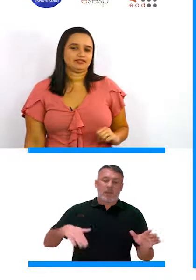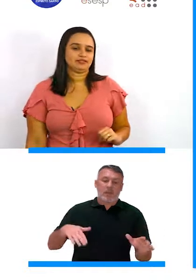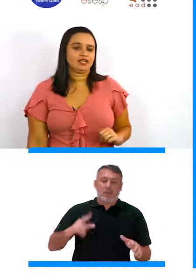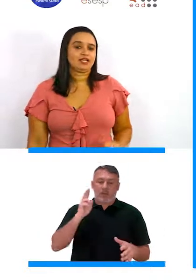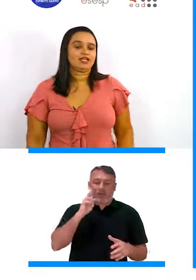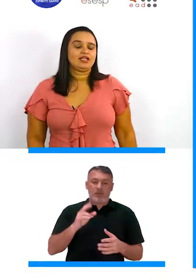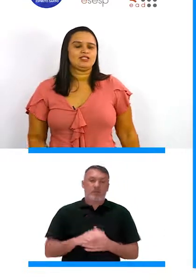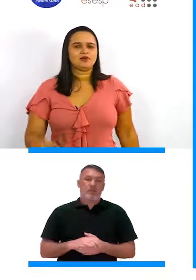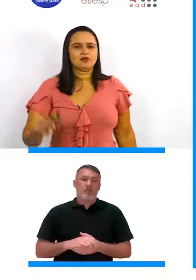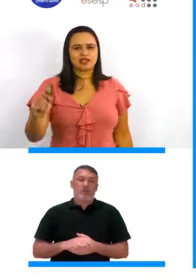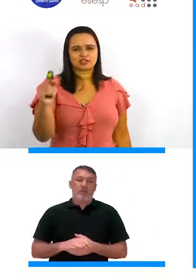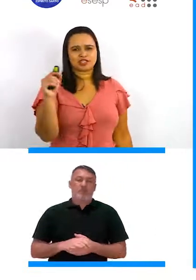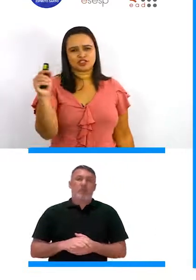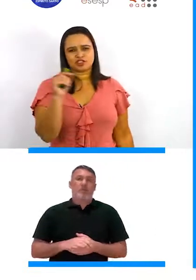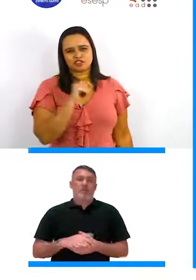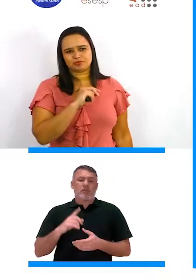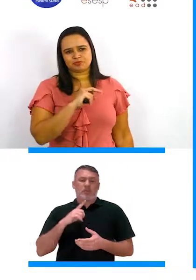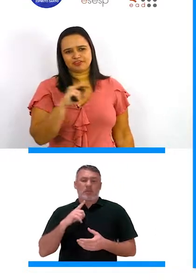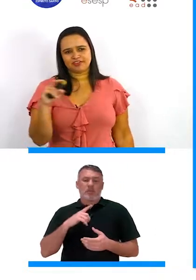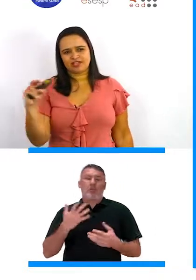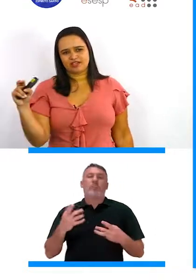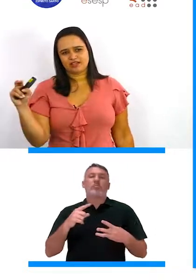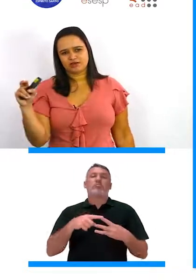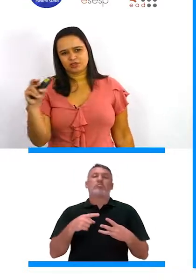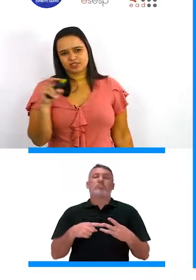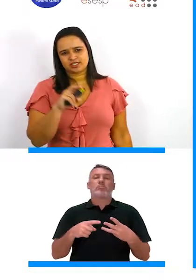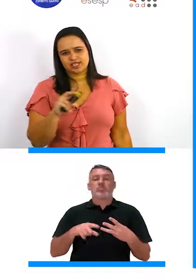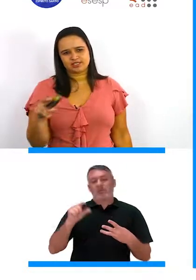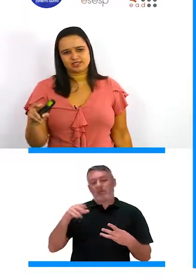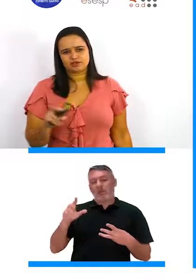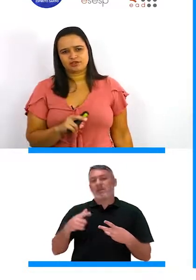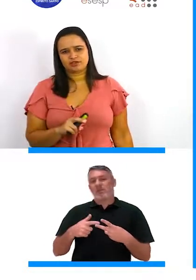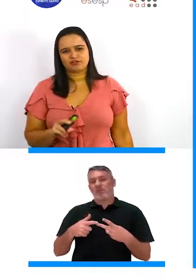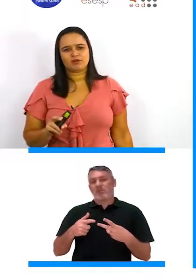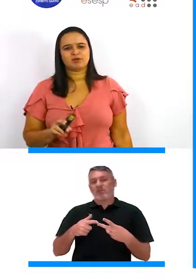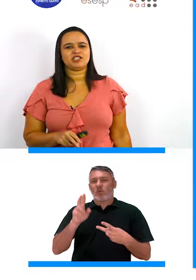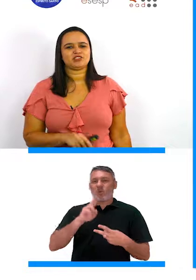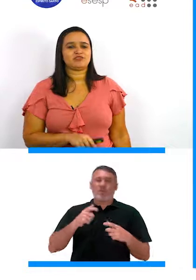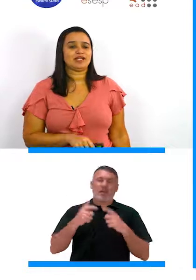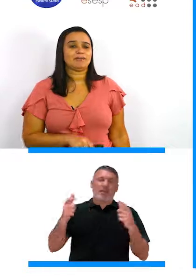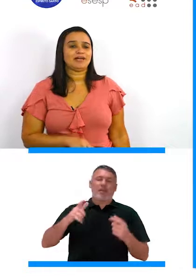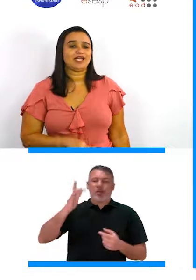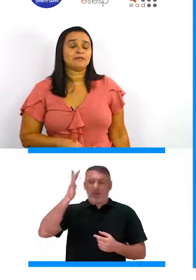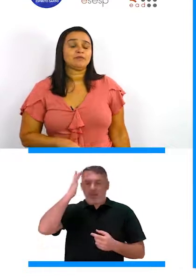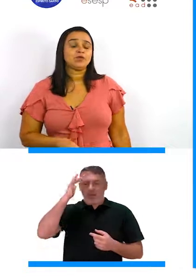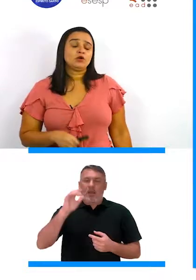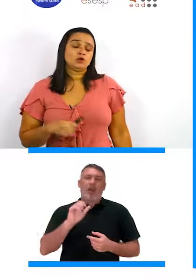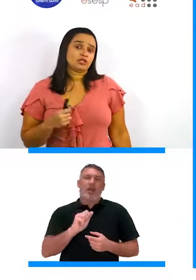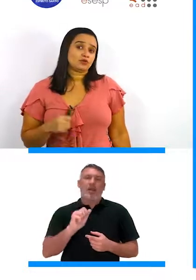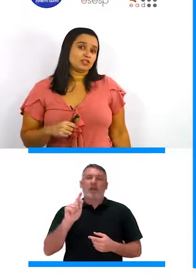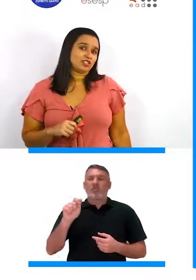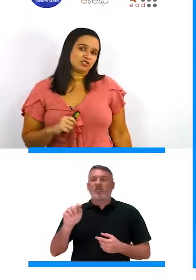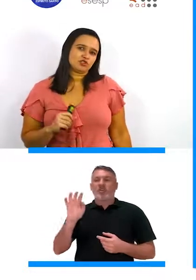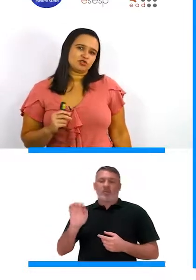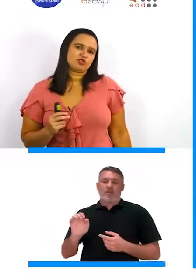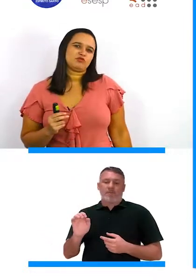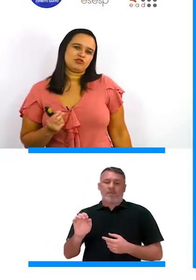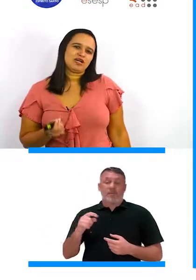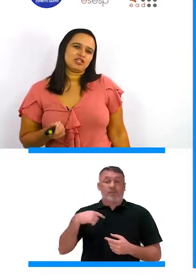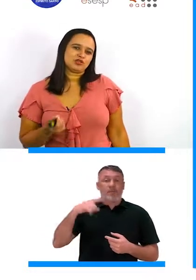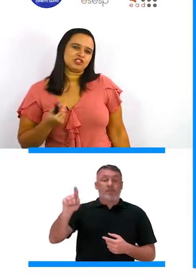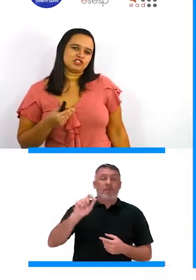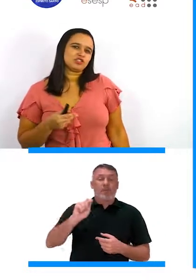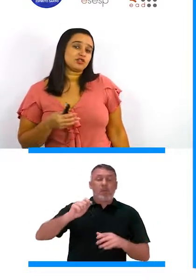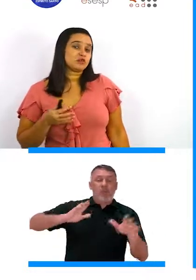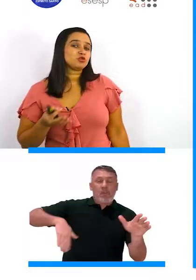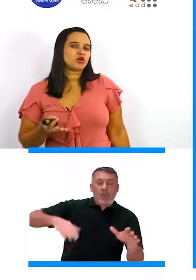praia, né? Então, eu acho que a gente prefere utilizar essa segunda forma, amanhã a gente vai na praia. Outra coisa é que a gente usa muito